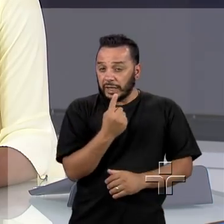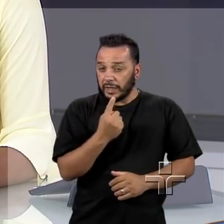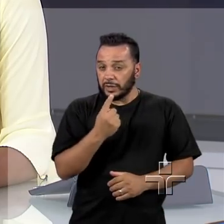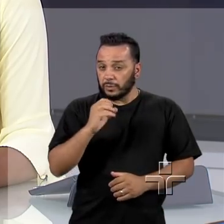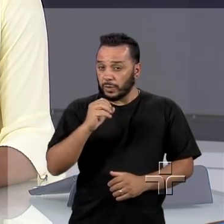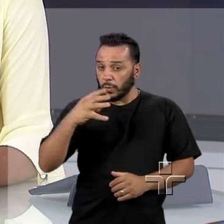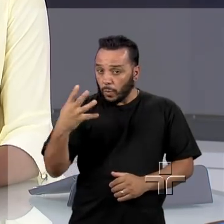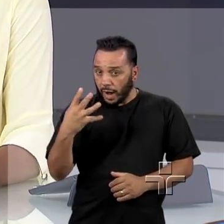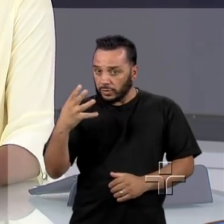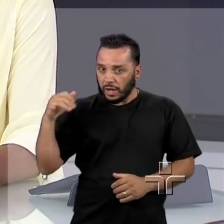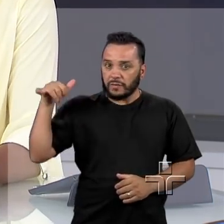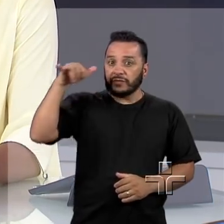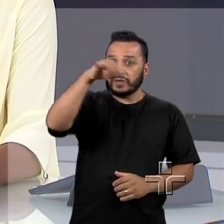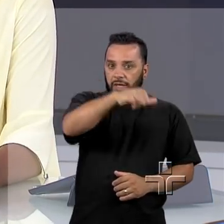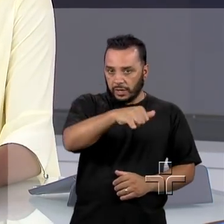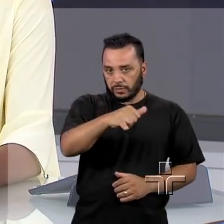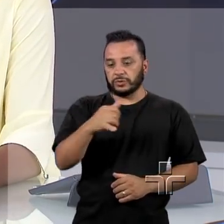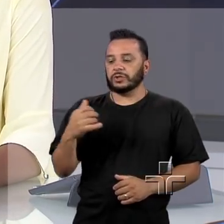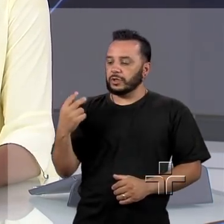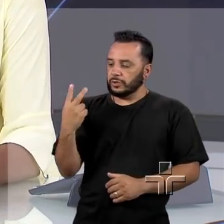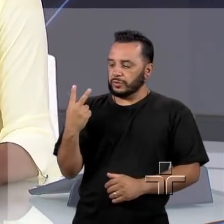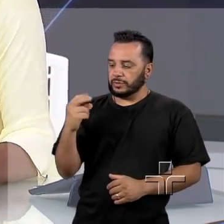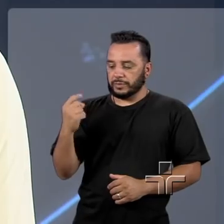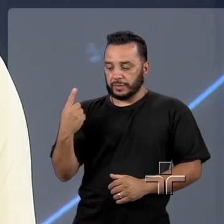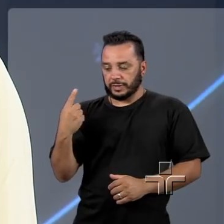104 aeronaves desde 2013.